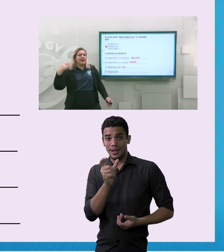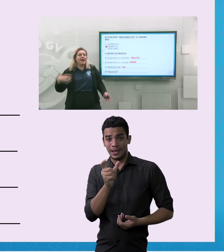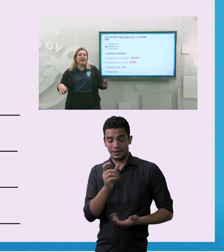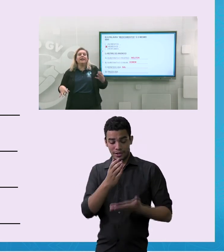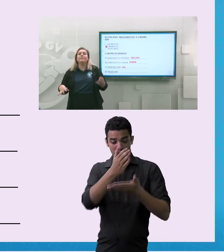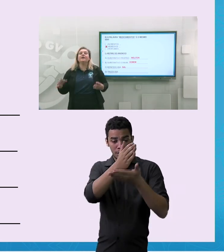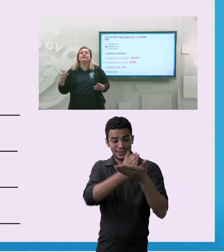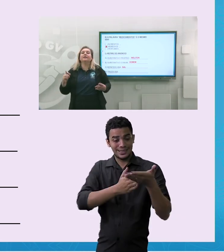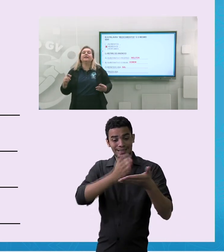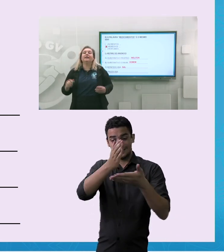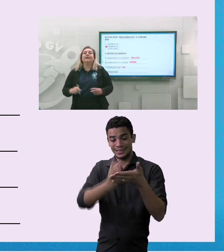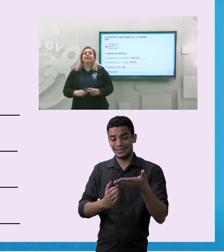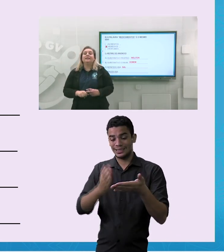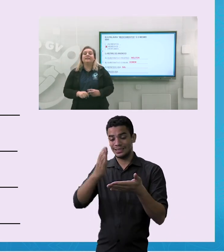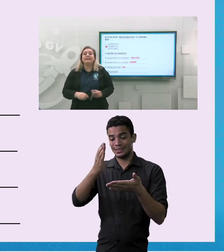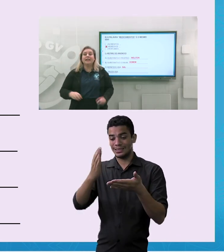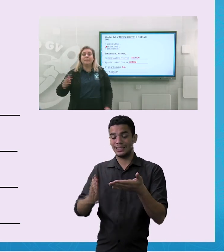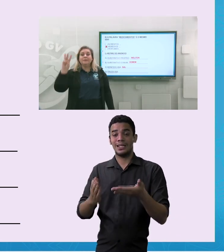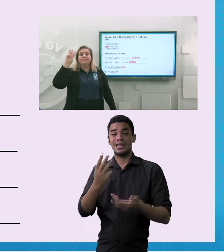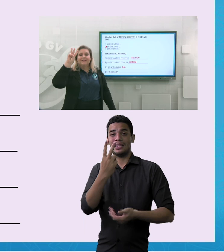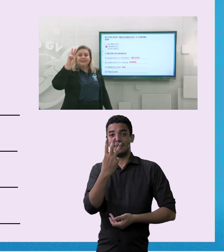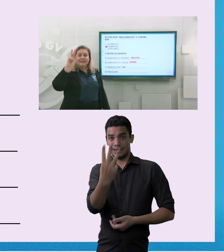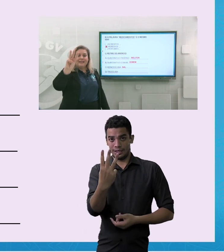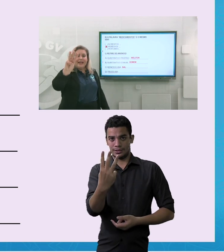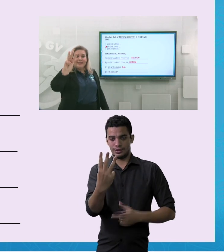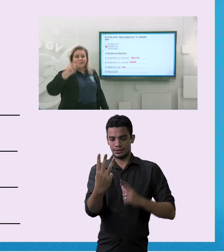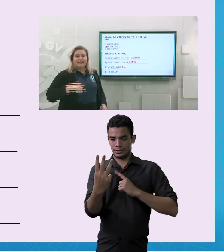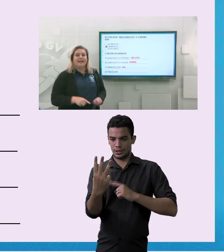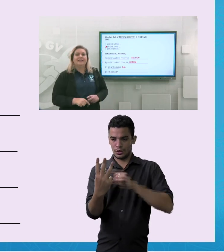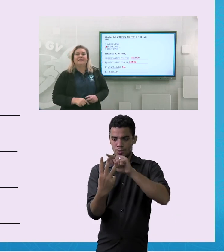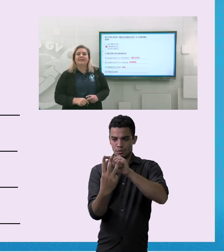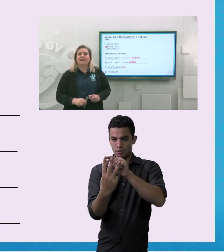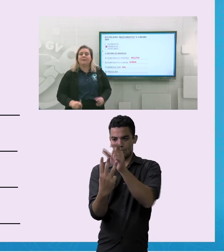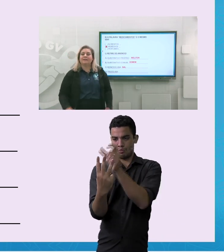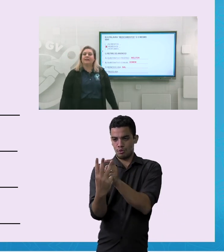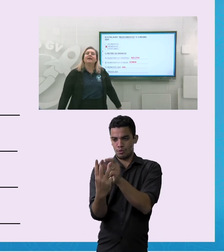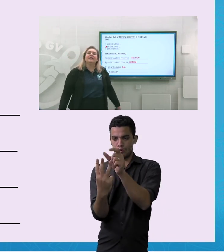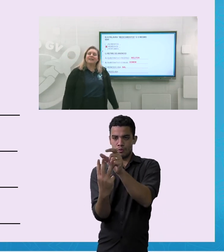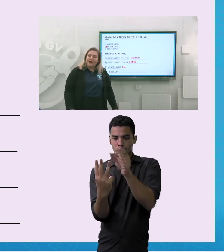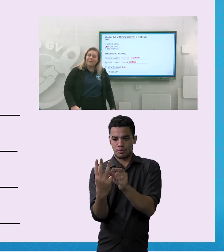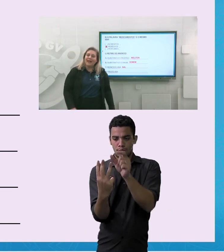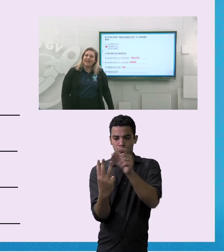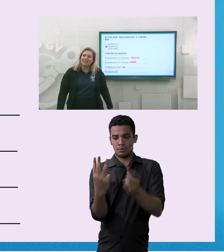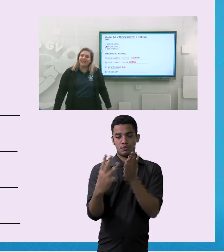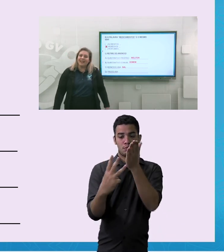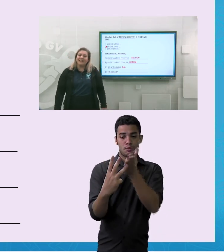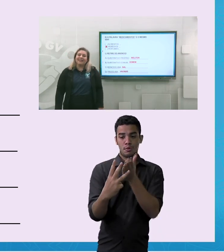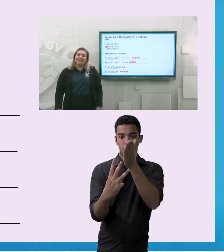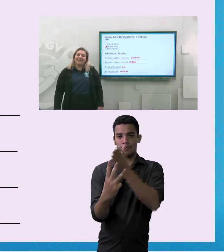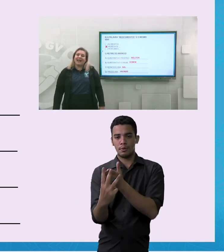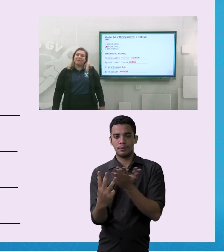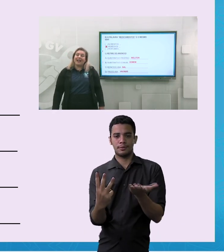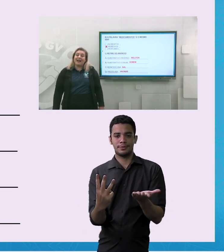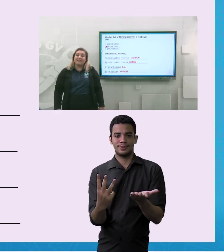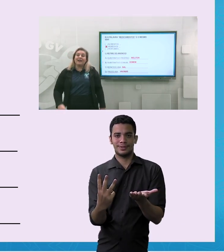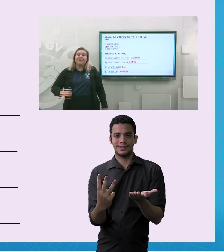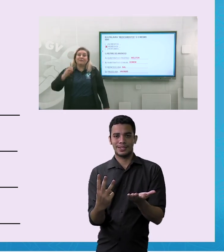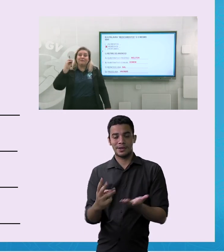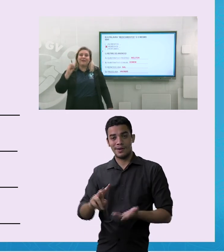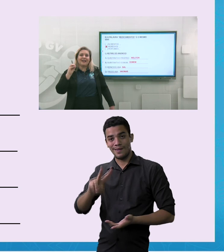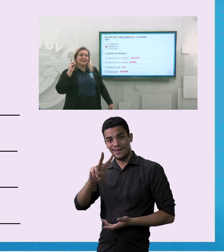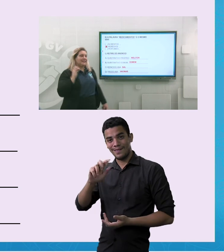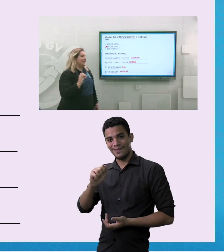estamos relembrando aqui. Trissílaba, 3 sílabas. Também achei que é a